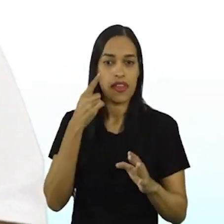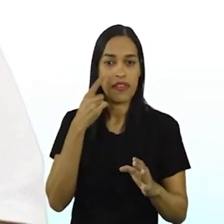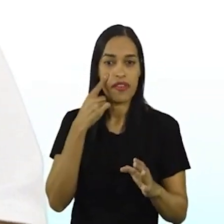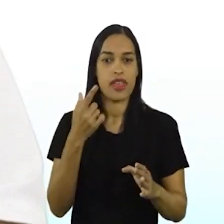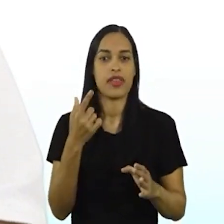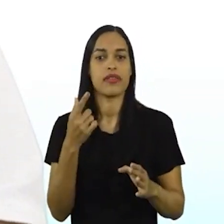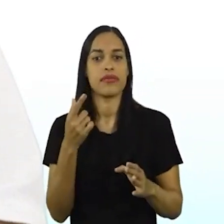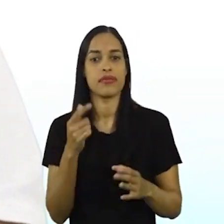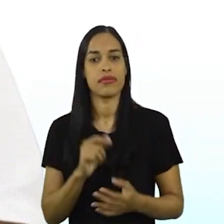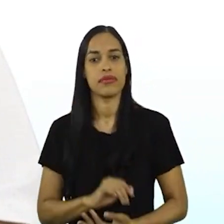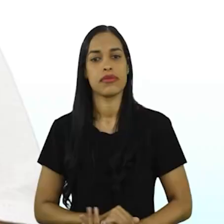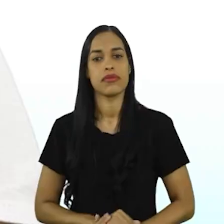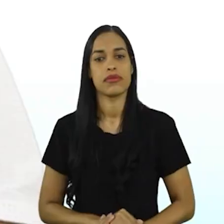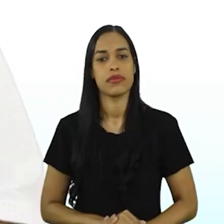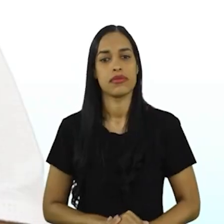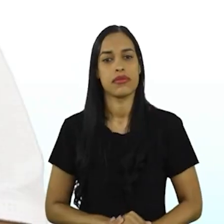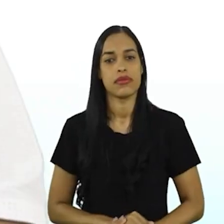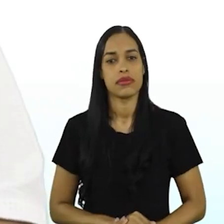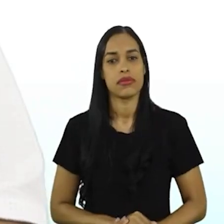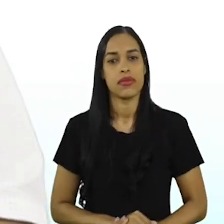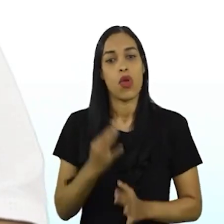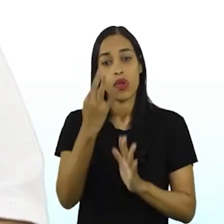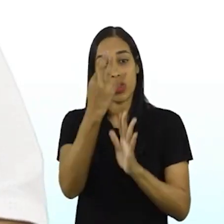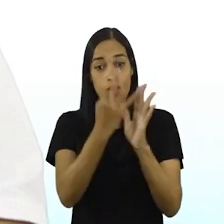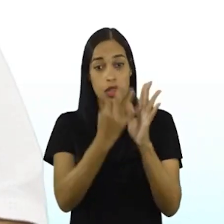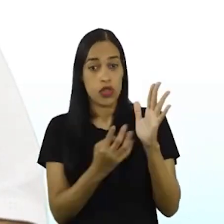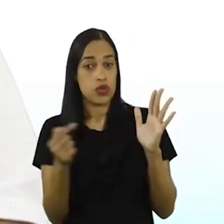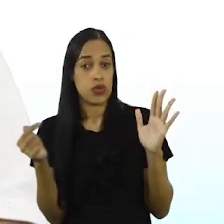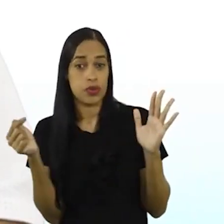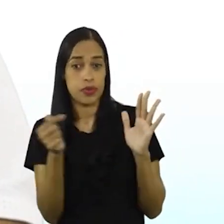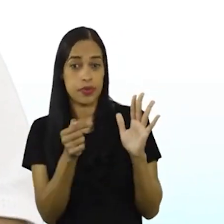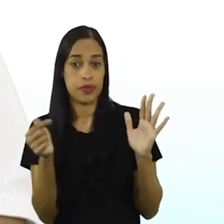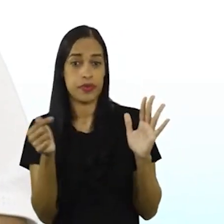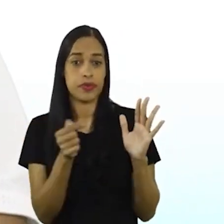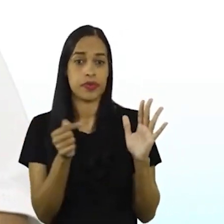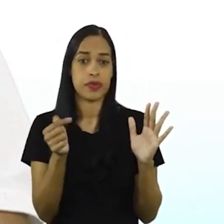fragmento da crônica, desabafa, a função é. Então, ele diz lá, ó o texto.